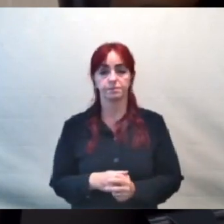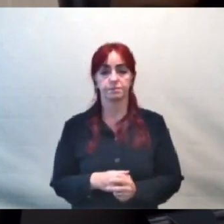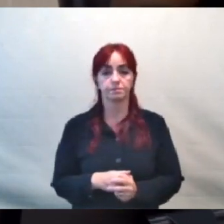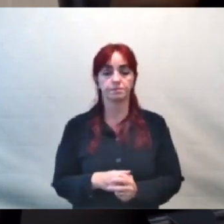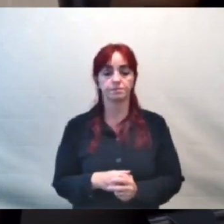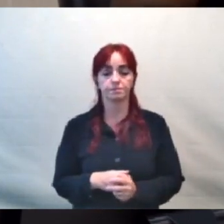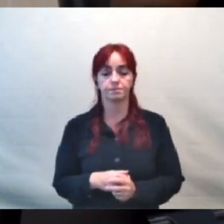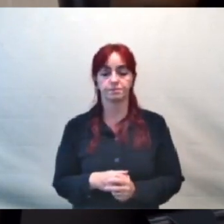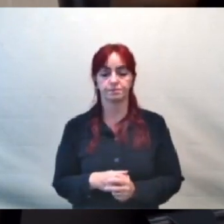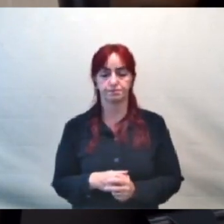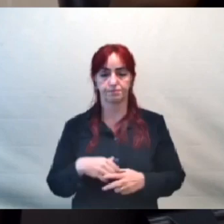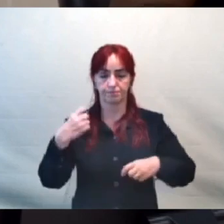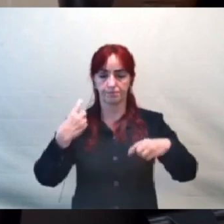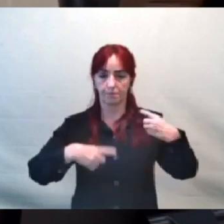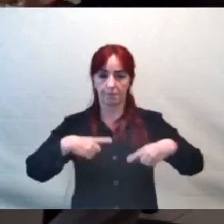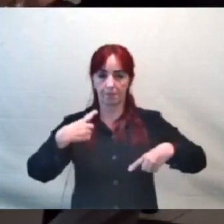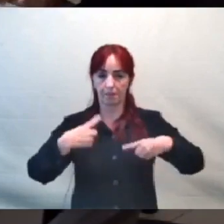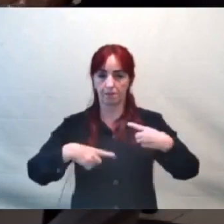Em discussão?